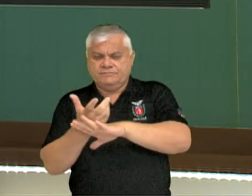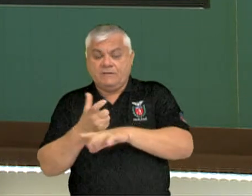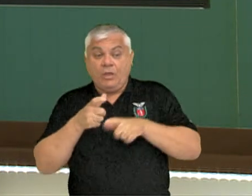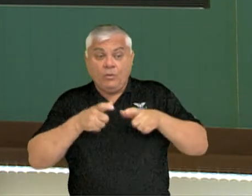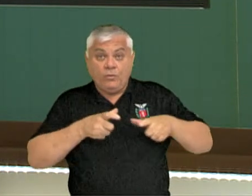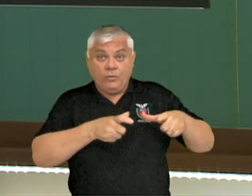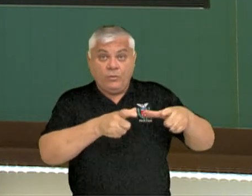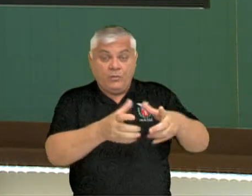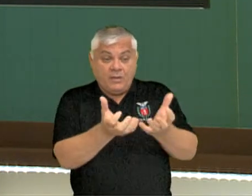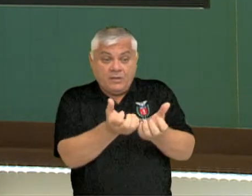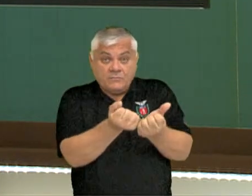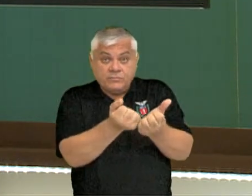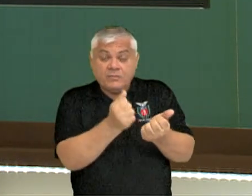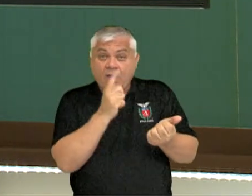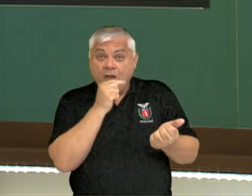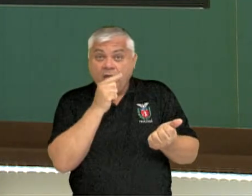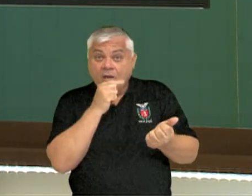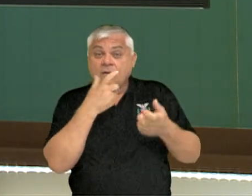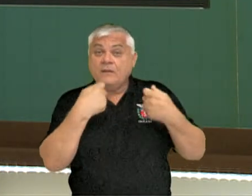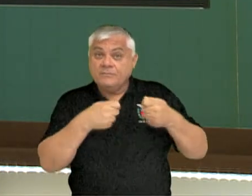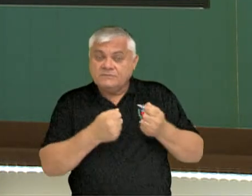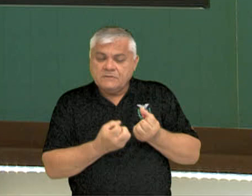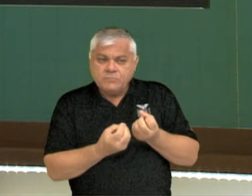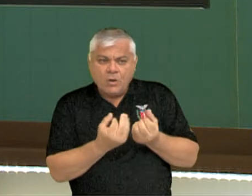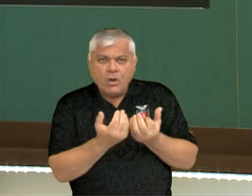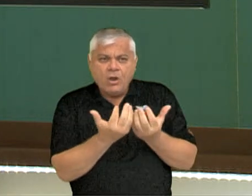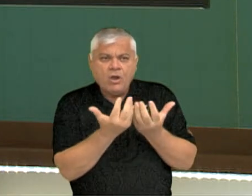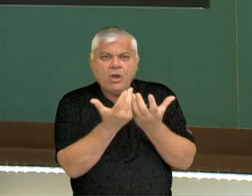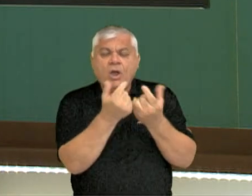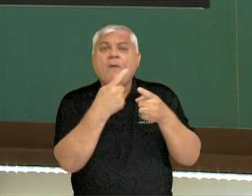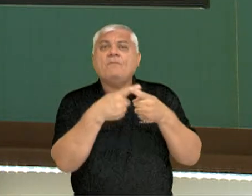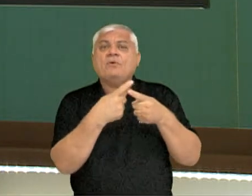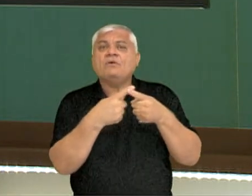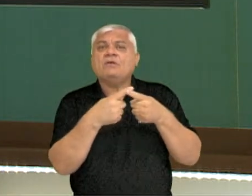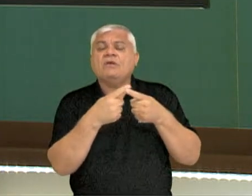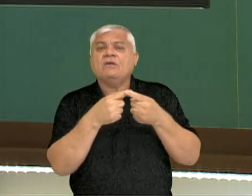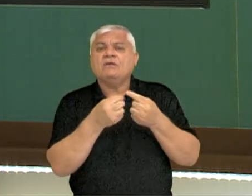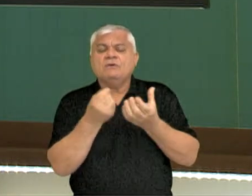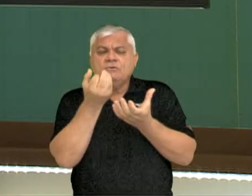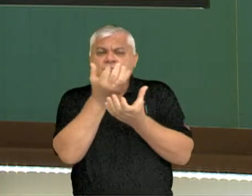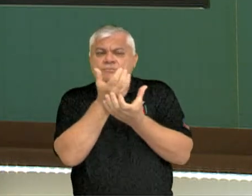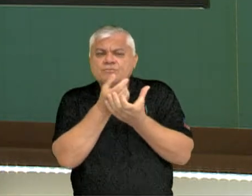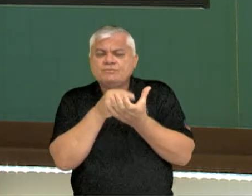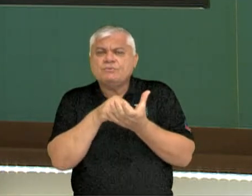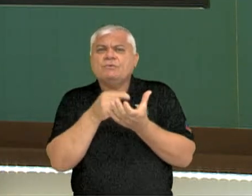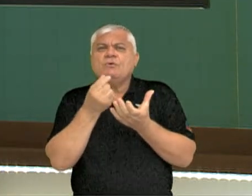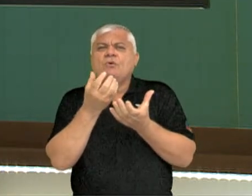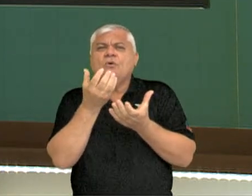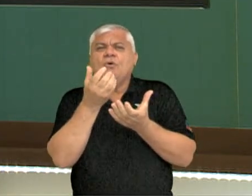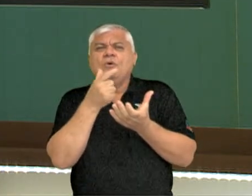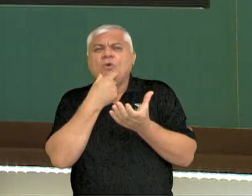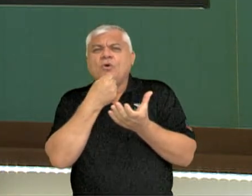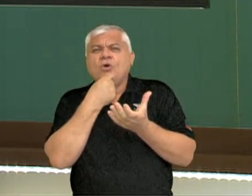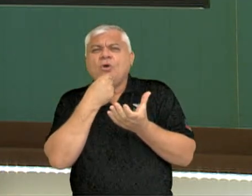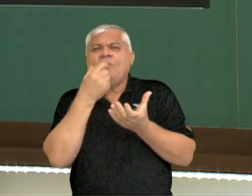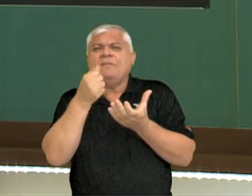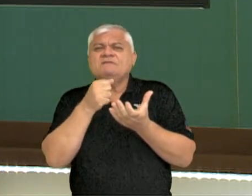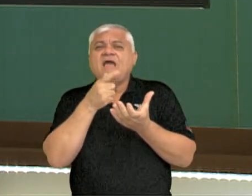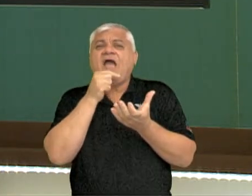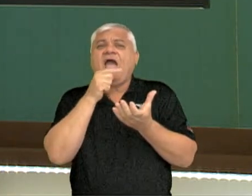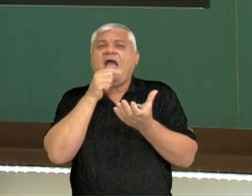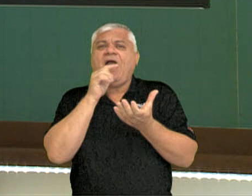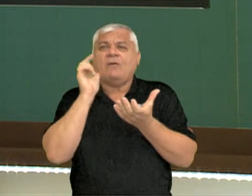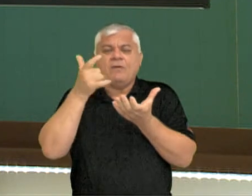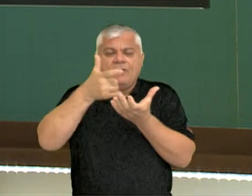para a reprodução, pois o anterozoide, que é o gameta masculino, ele precisa de um meio aquoso para